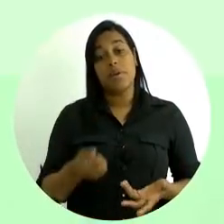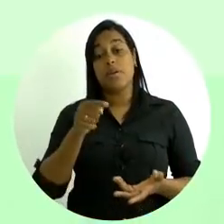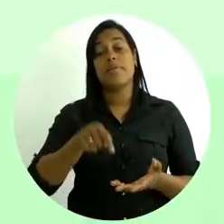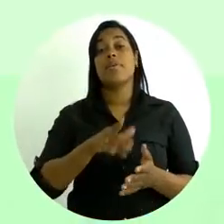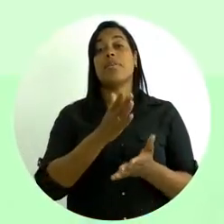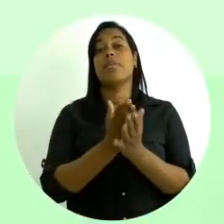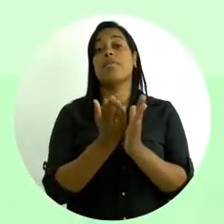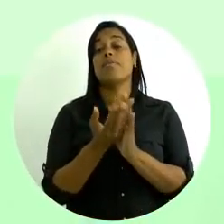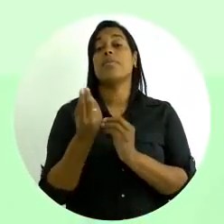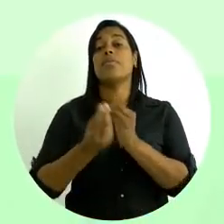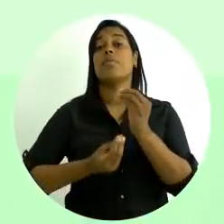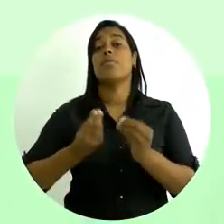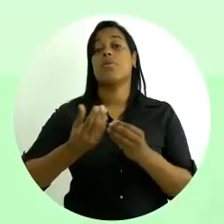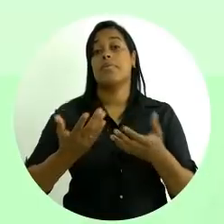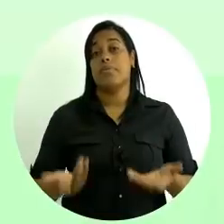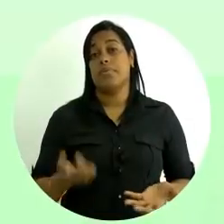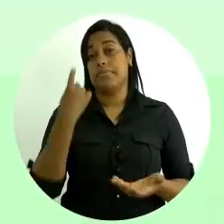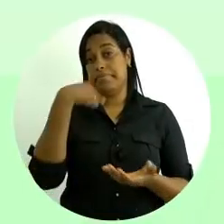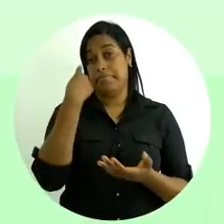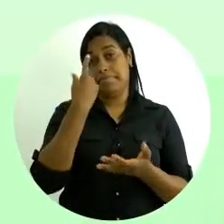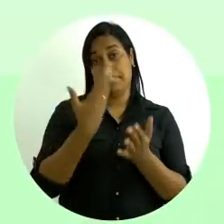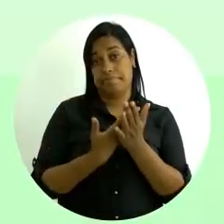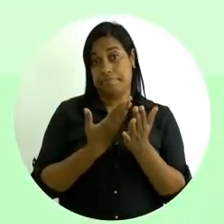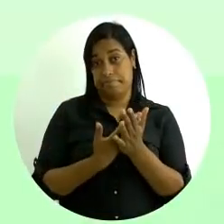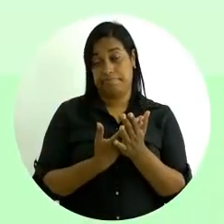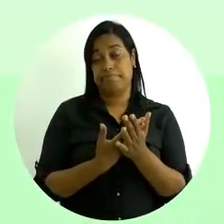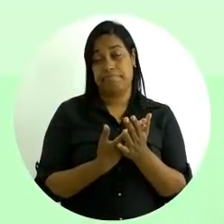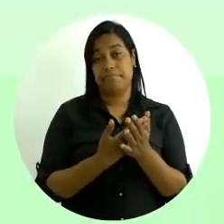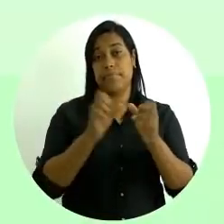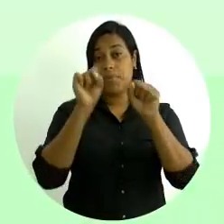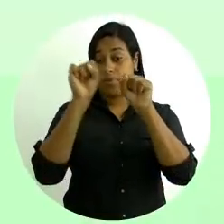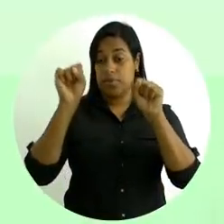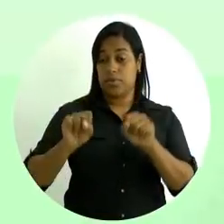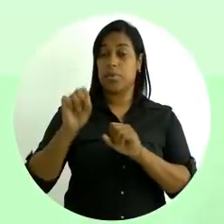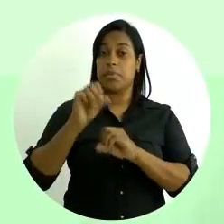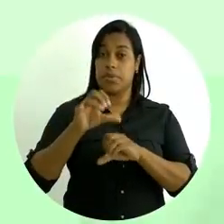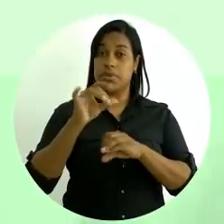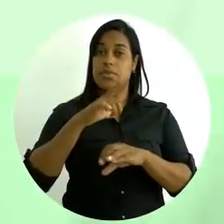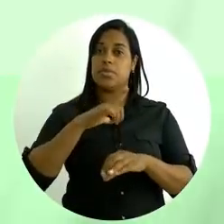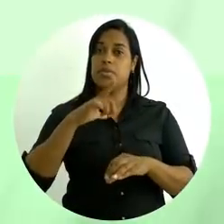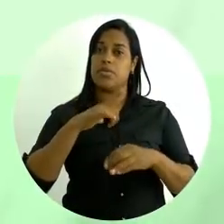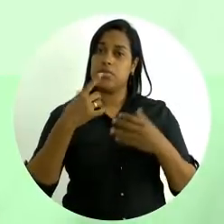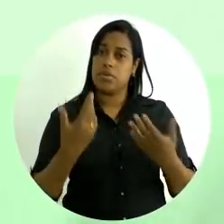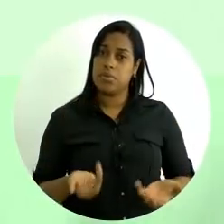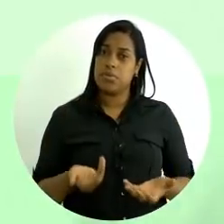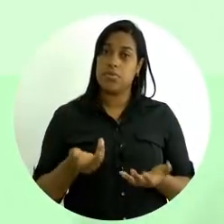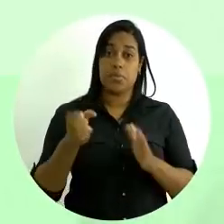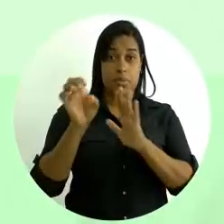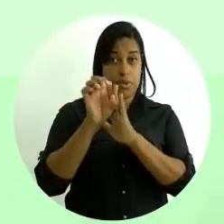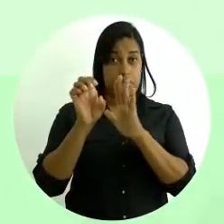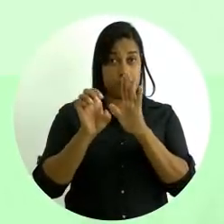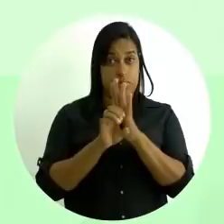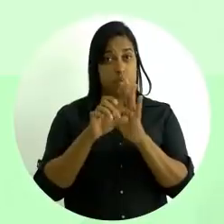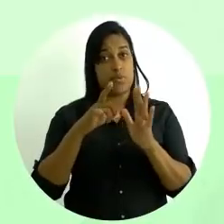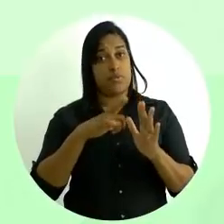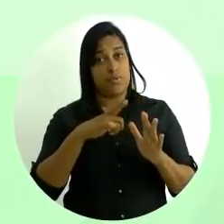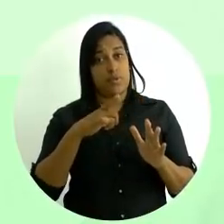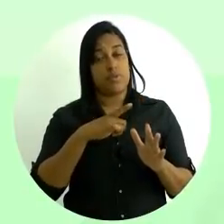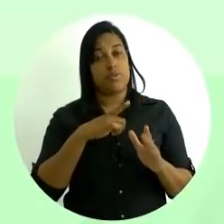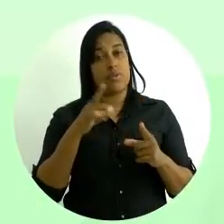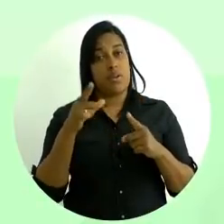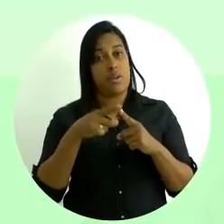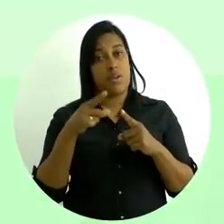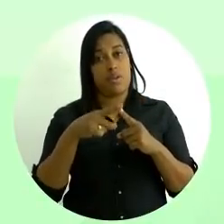como que a gente vai dividir essa hora-aula? Bom, os sistemas de ensino, nós vamos ter, pelo estatuto, ele vai